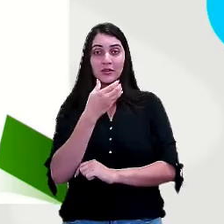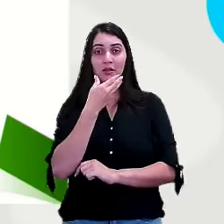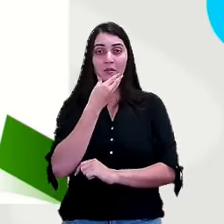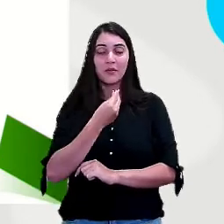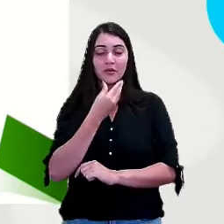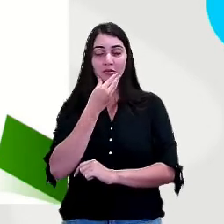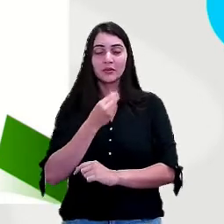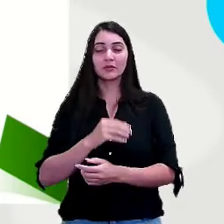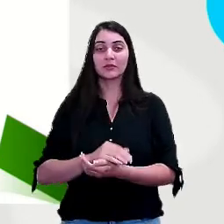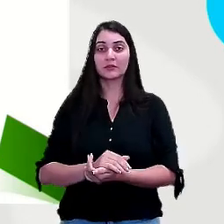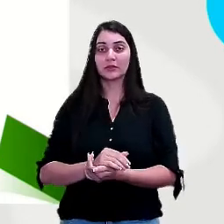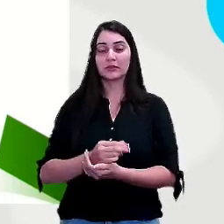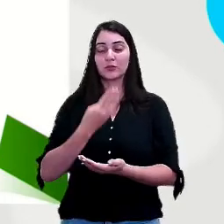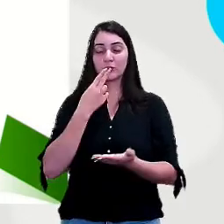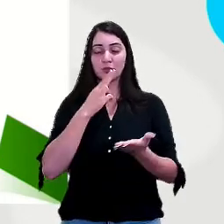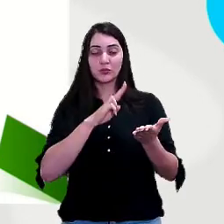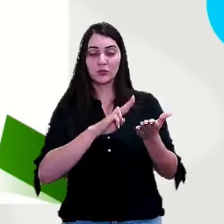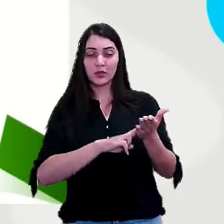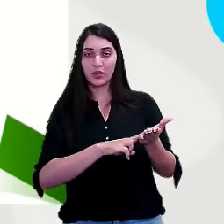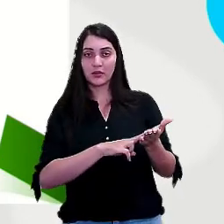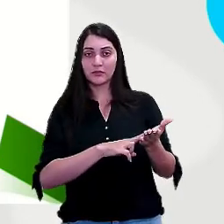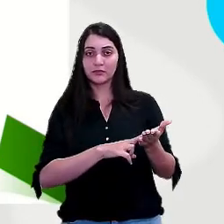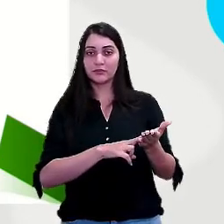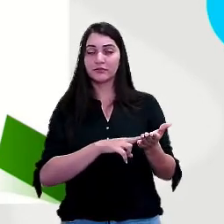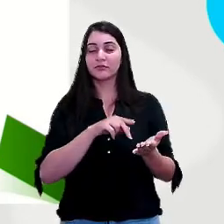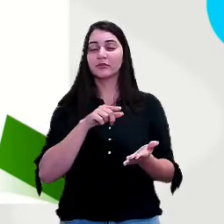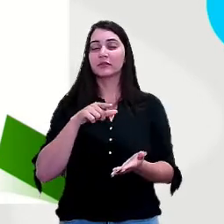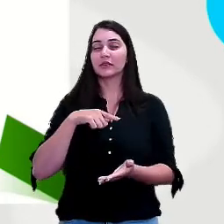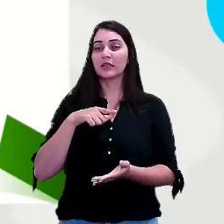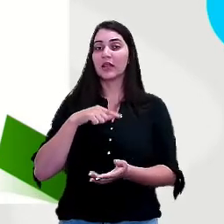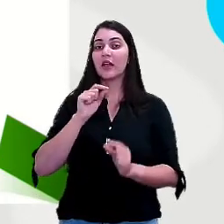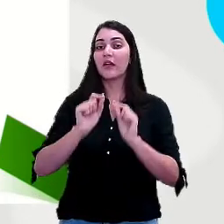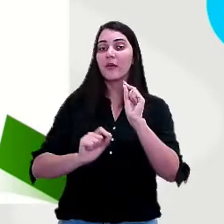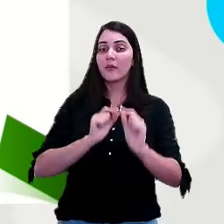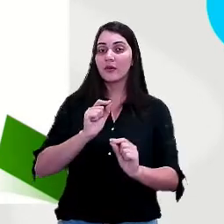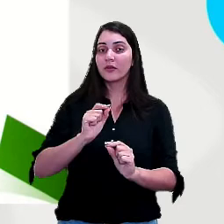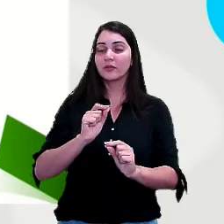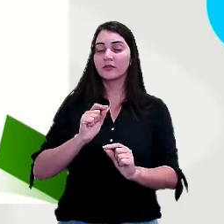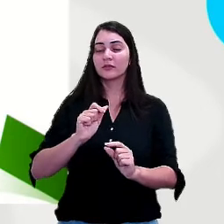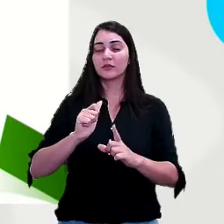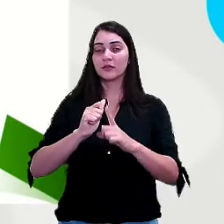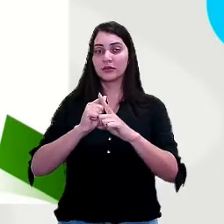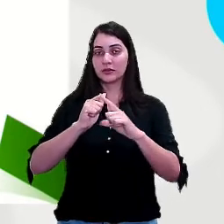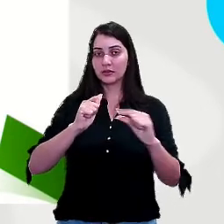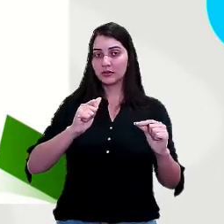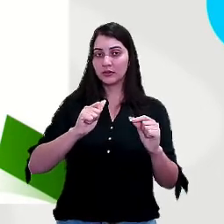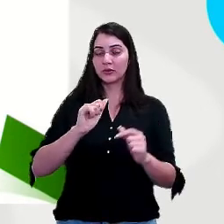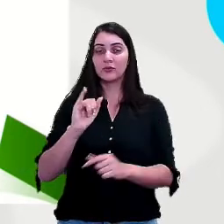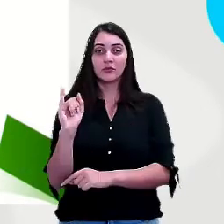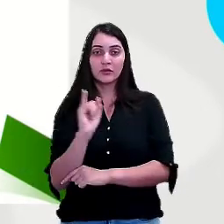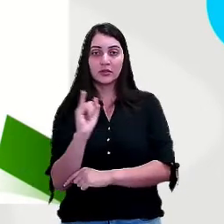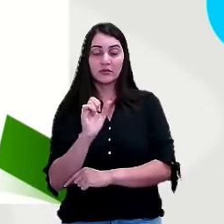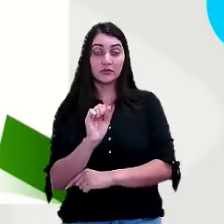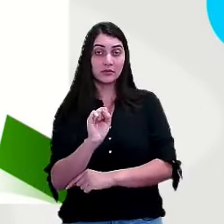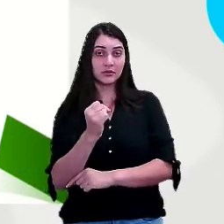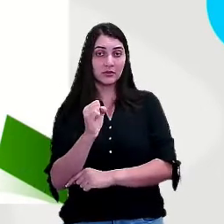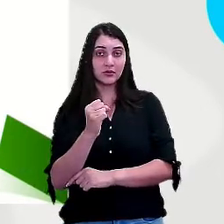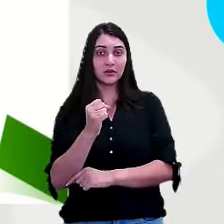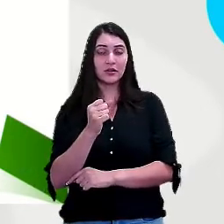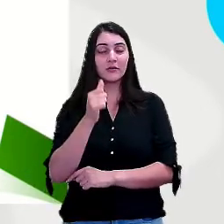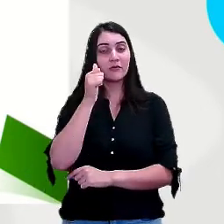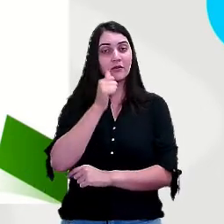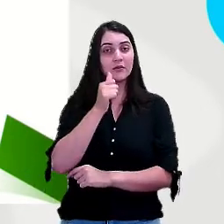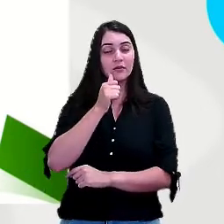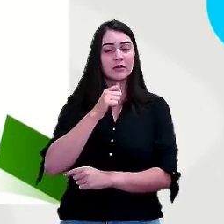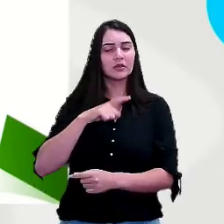Uma carta. Esse uma é artigo indefinido, singular, feminino.